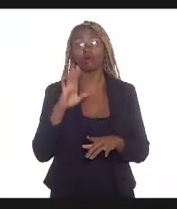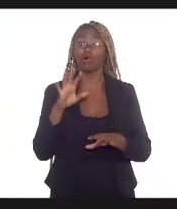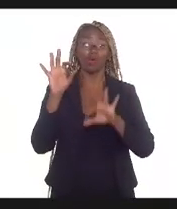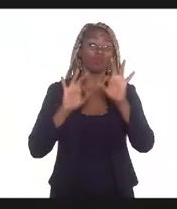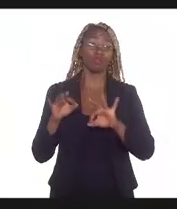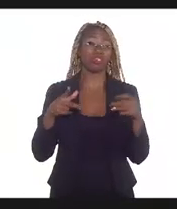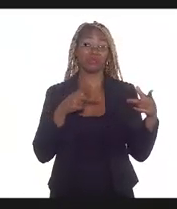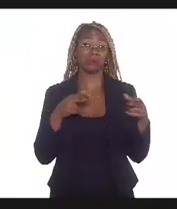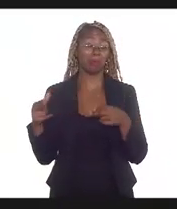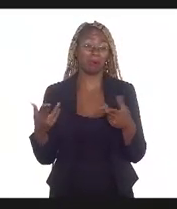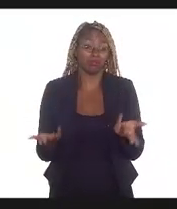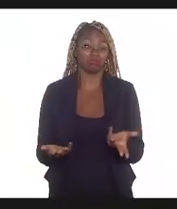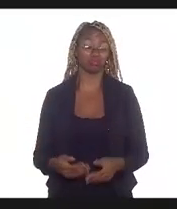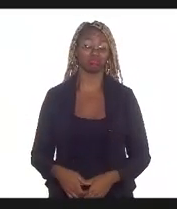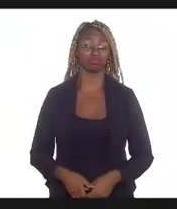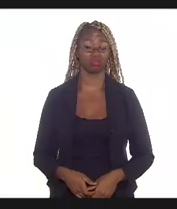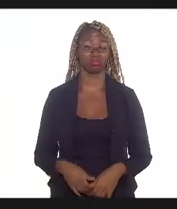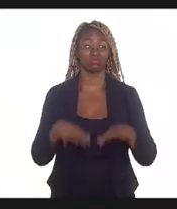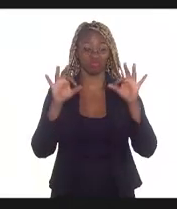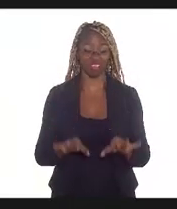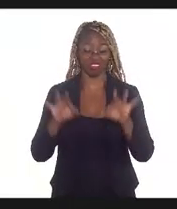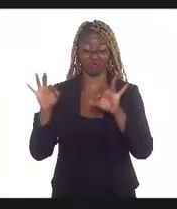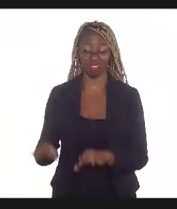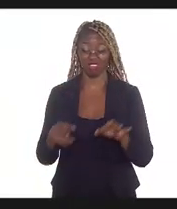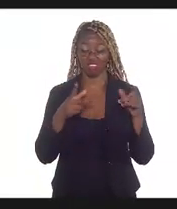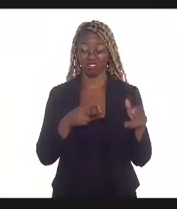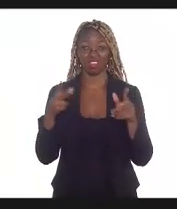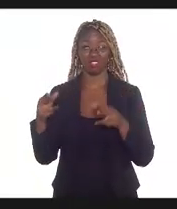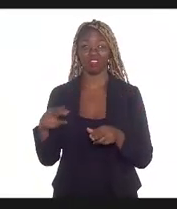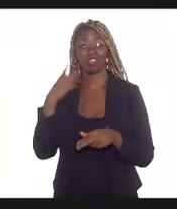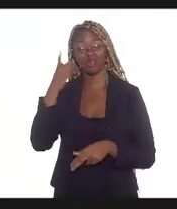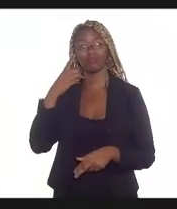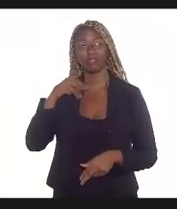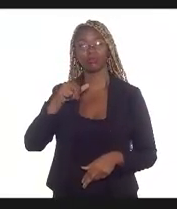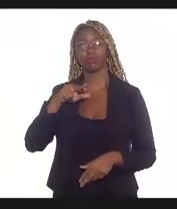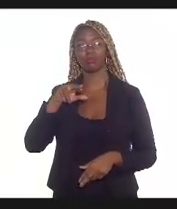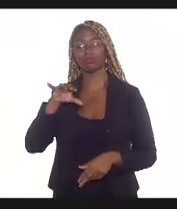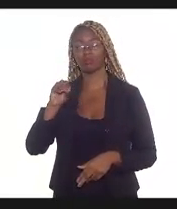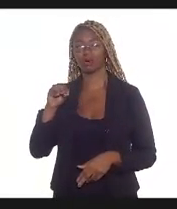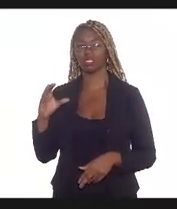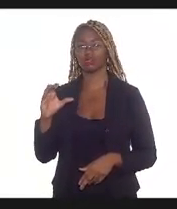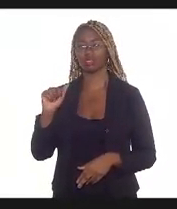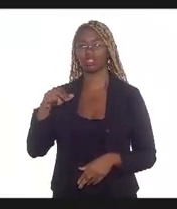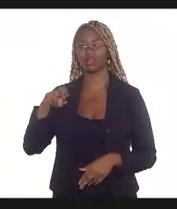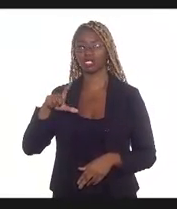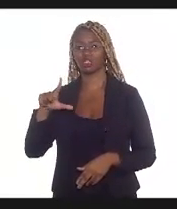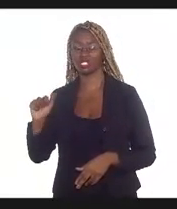igual mesmo, e é do deputado Márcio Canella, o 967 de